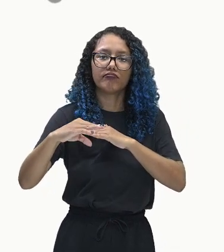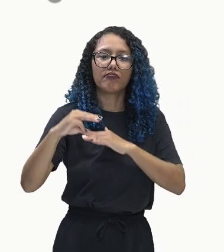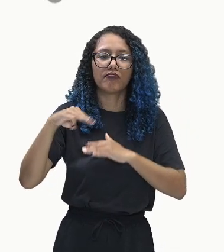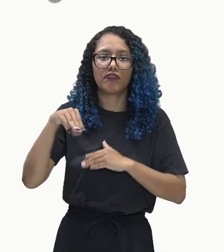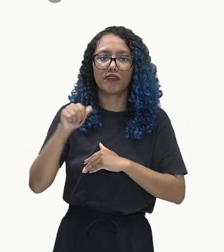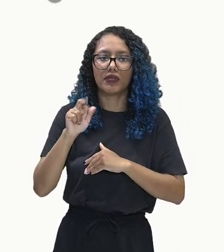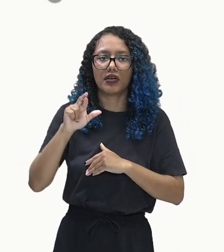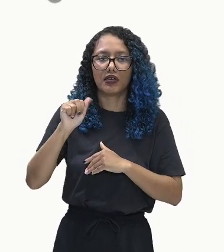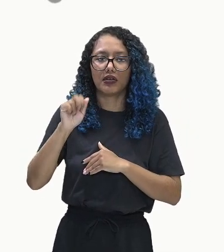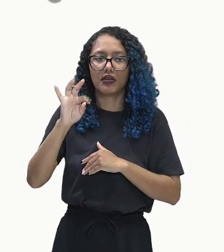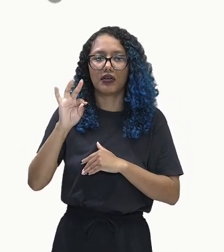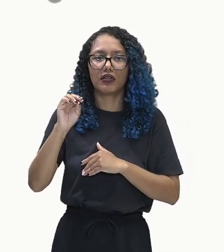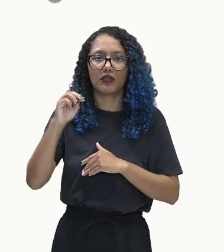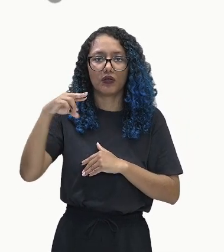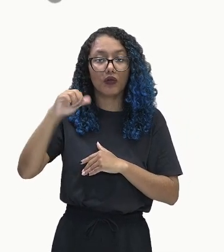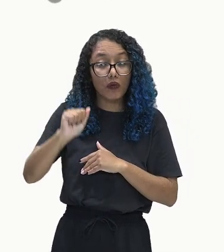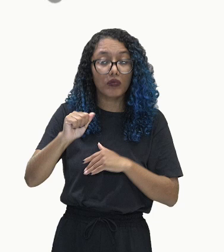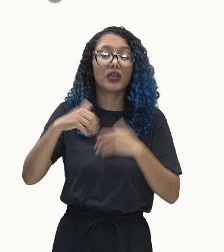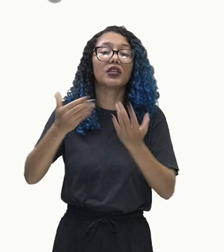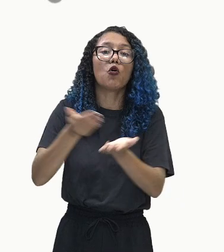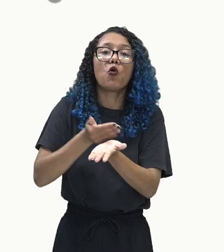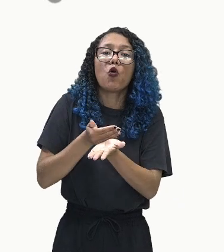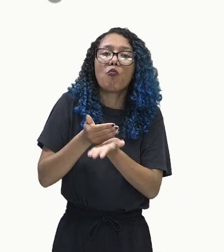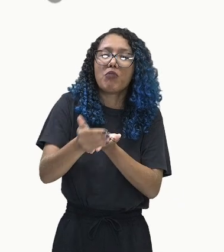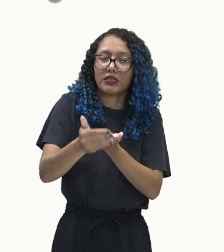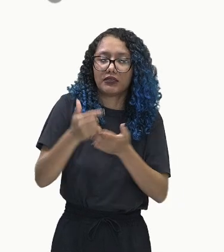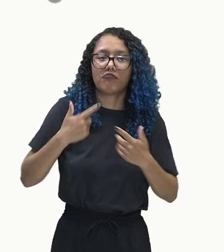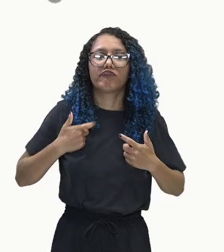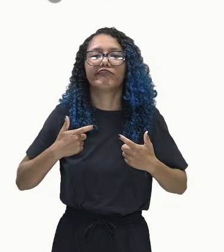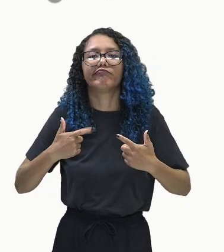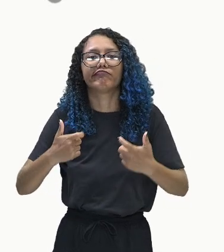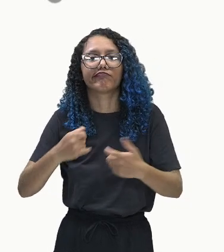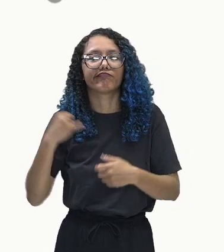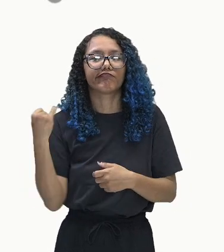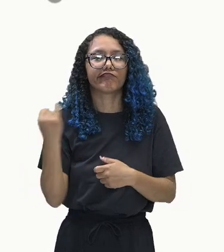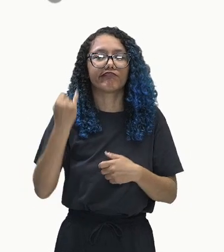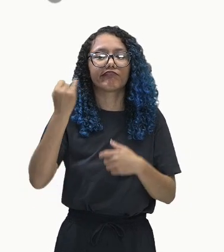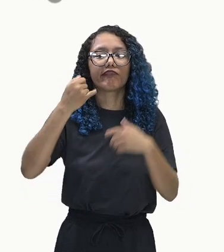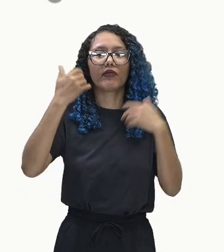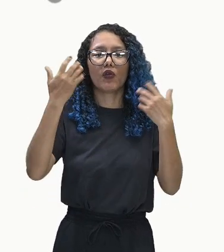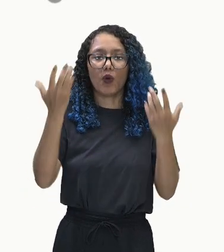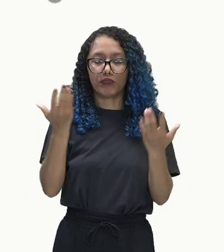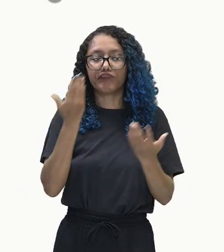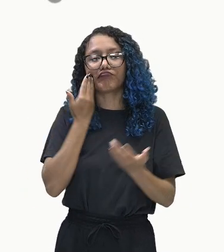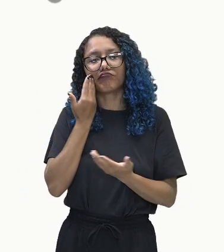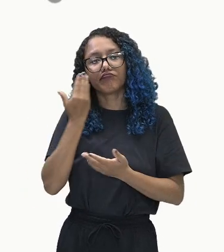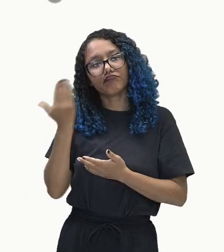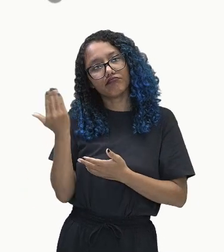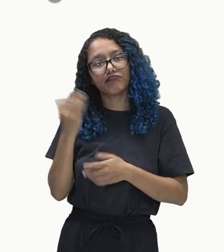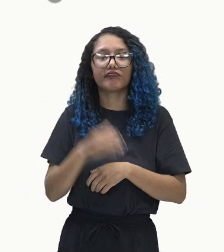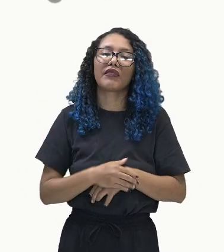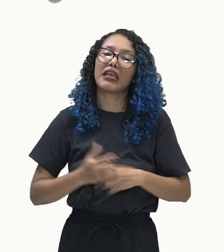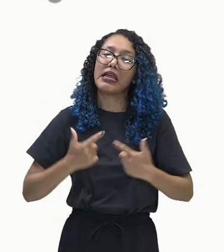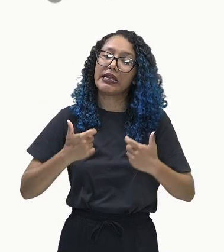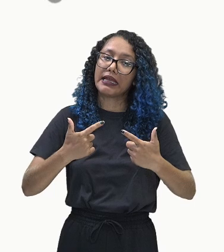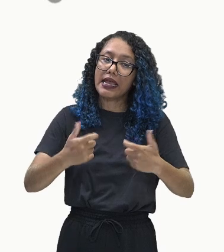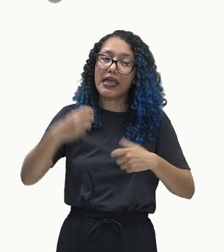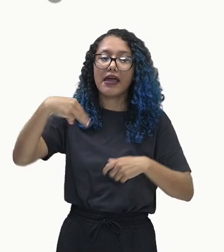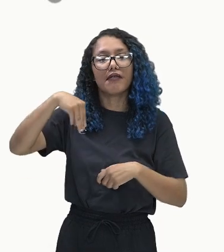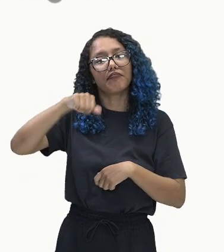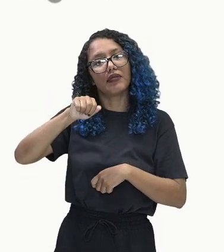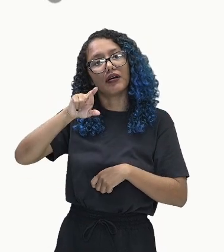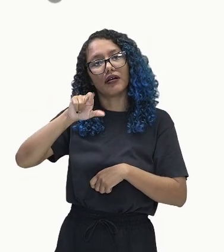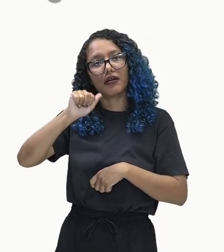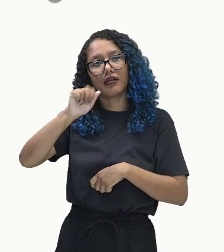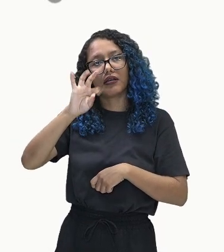de uma importante batalha, tá? Que é, então, aí a Batalha de Maratona, a cerca,